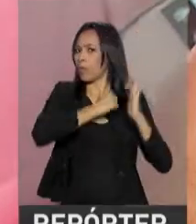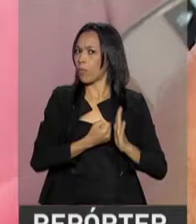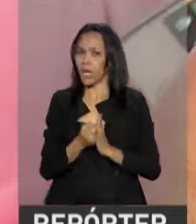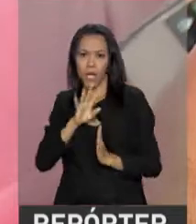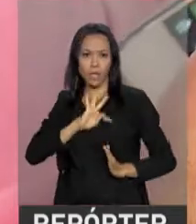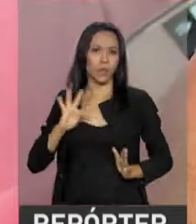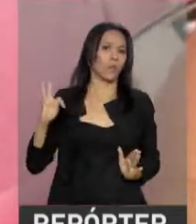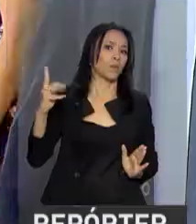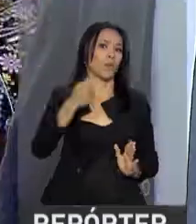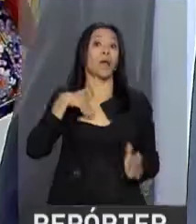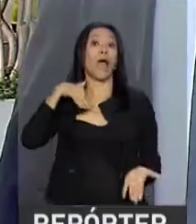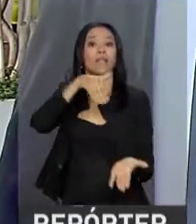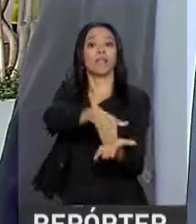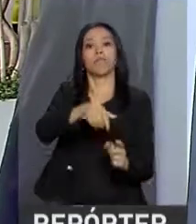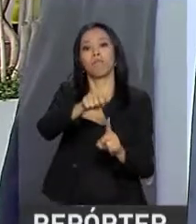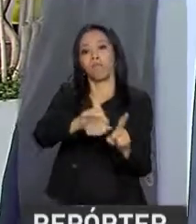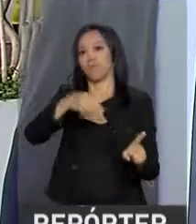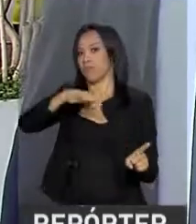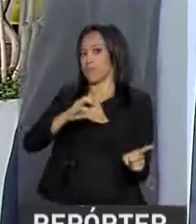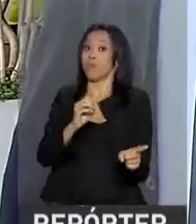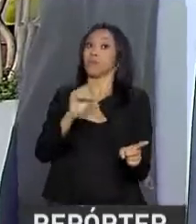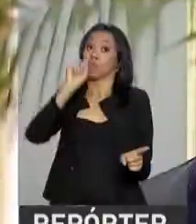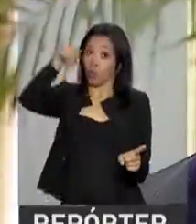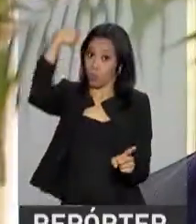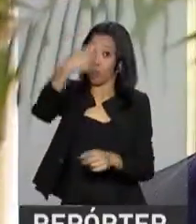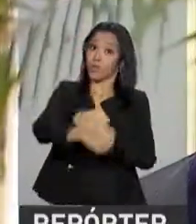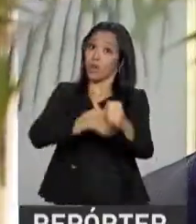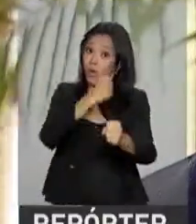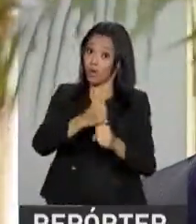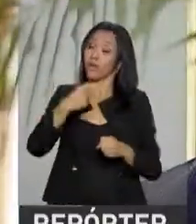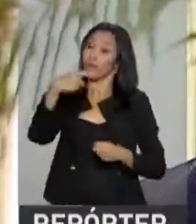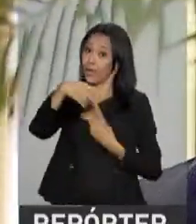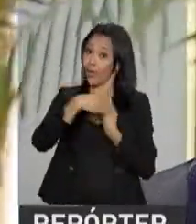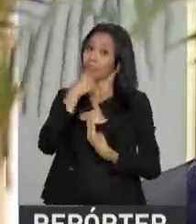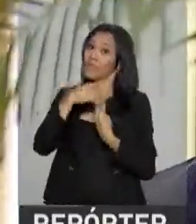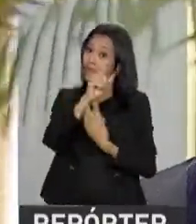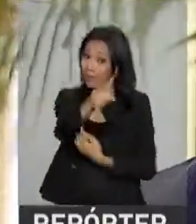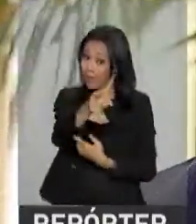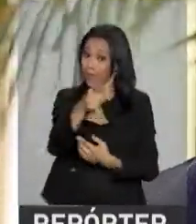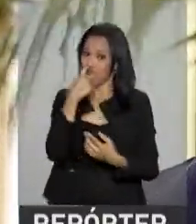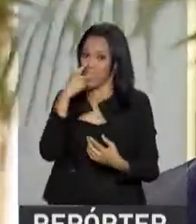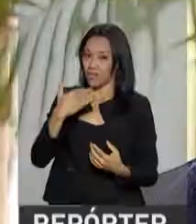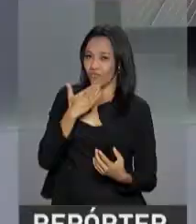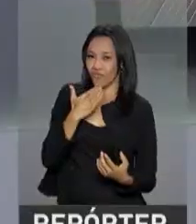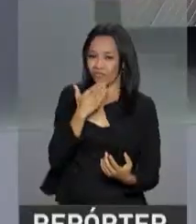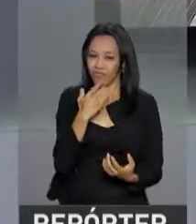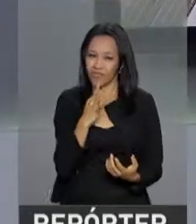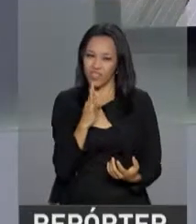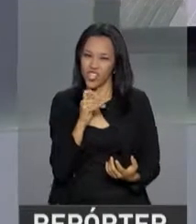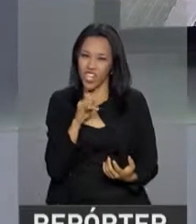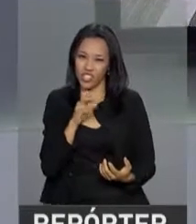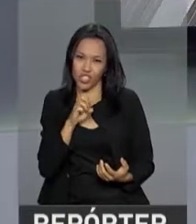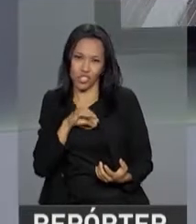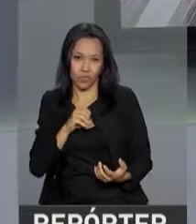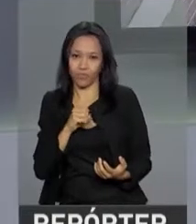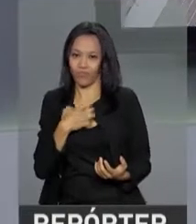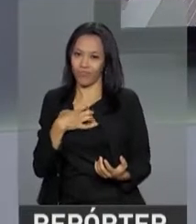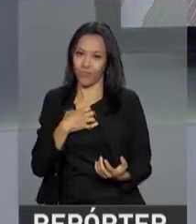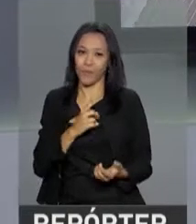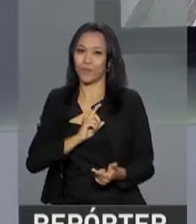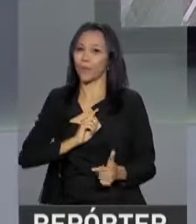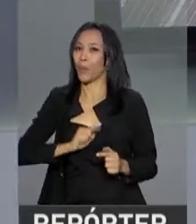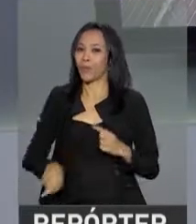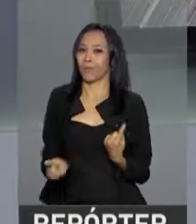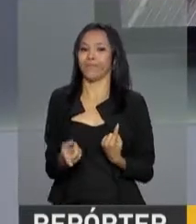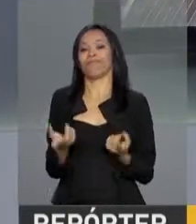vem na dúvida é melhor seguir o conselho do paulo eu aprendi a lição que com jeitinho não dá certo nós ficamos por